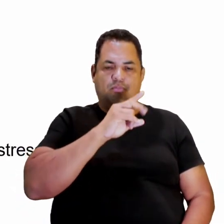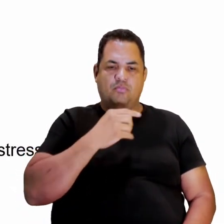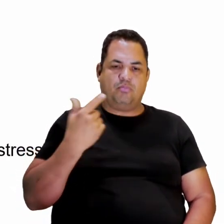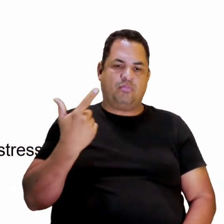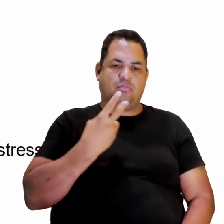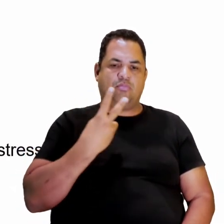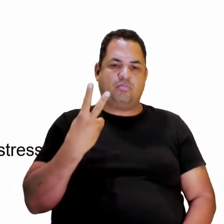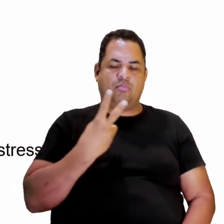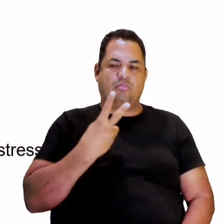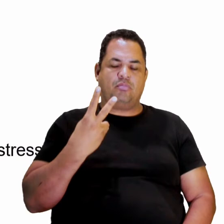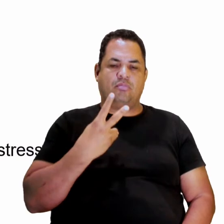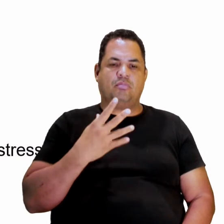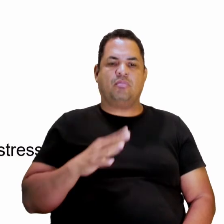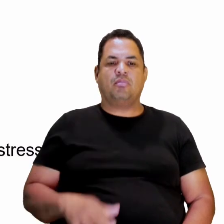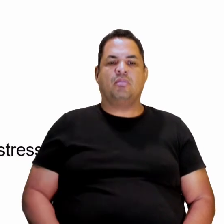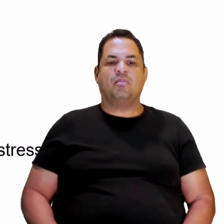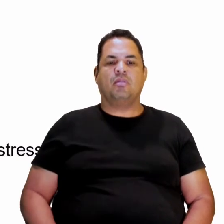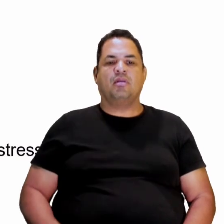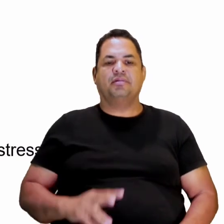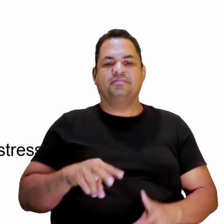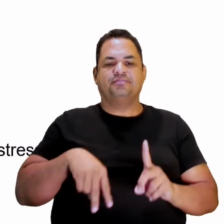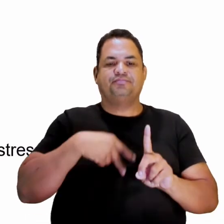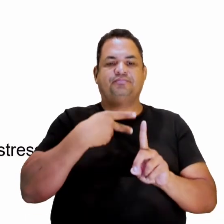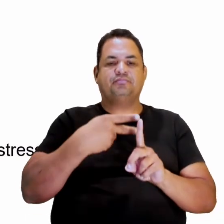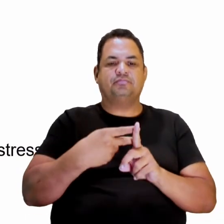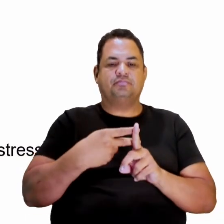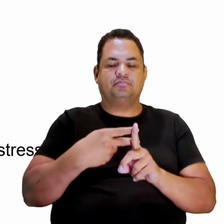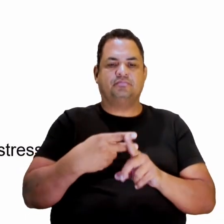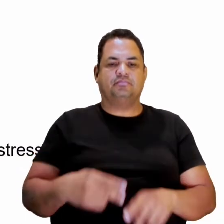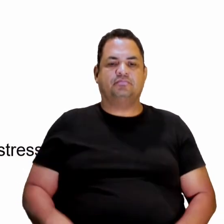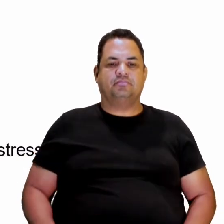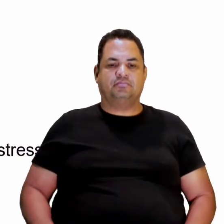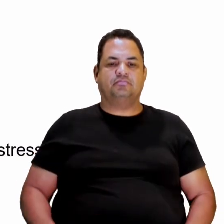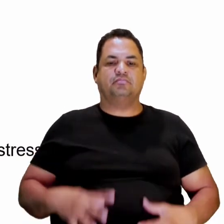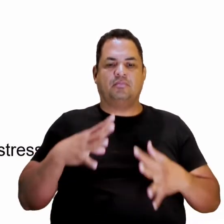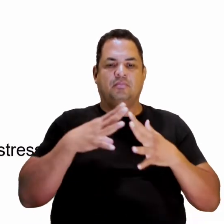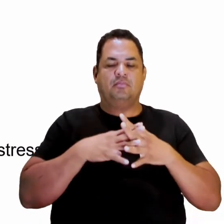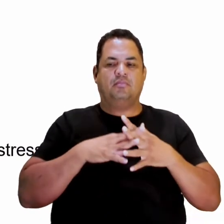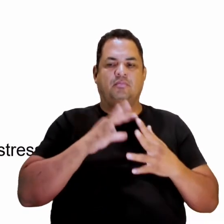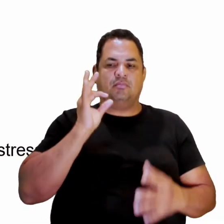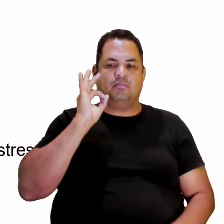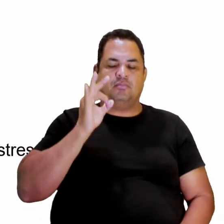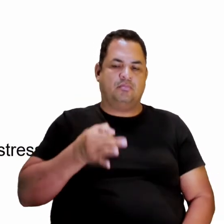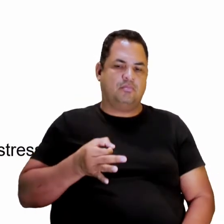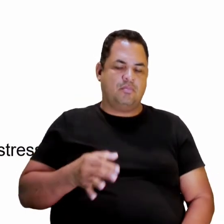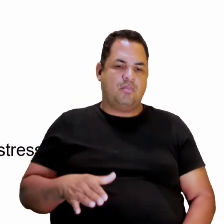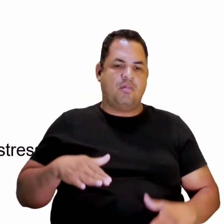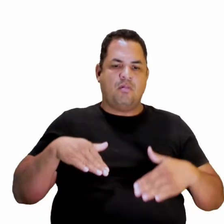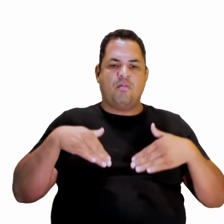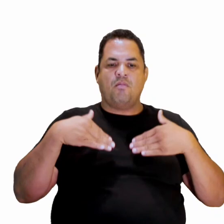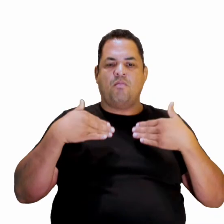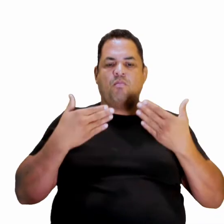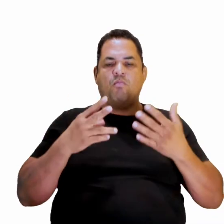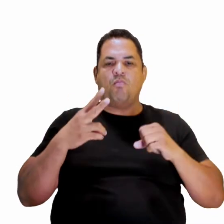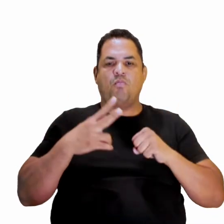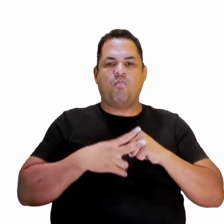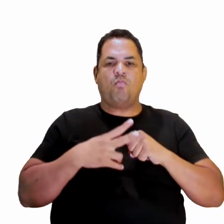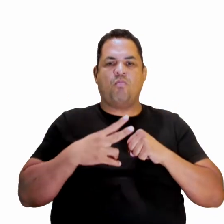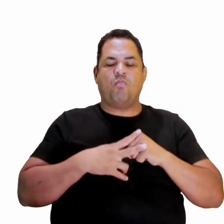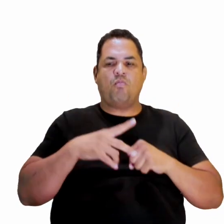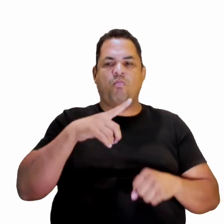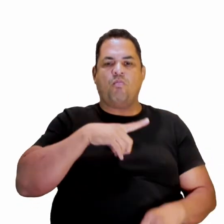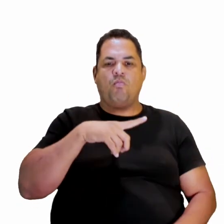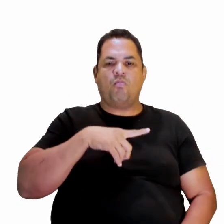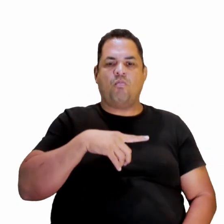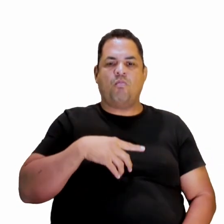segunda sílaba, você vai sim dobrar essa consoante, certo? Quando o verbo tem